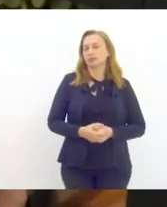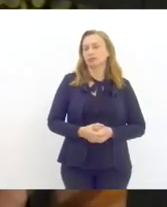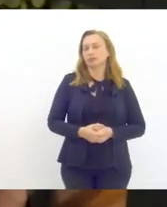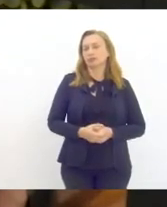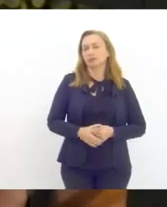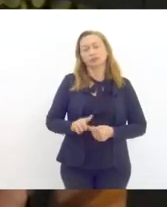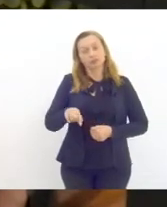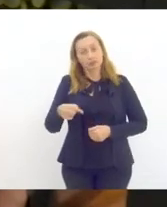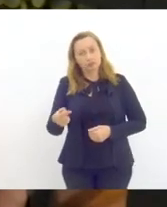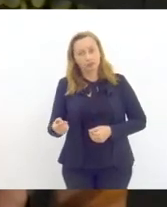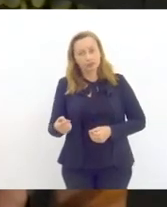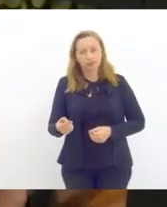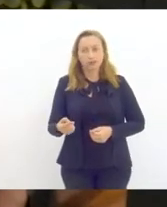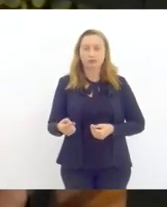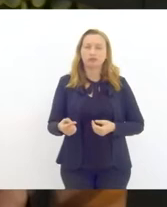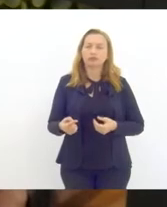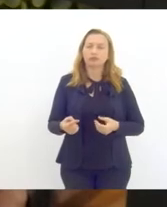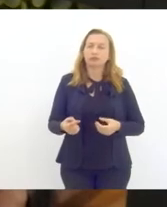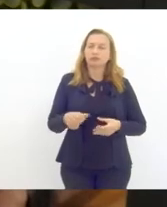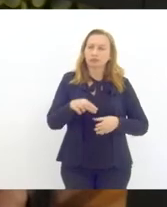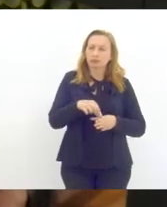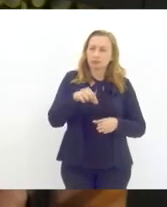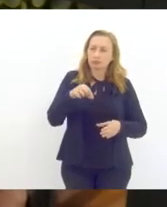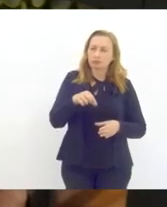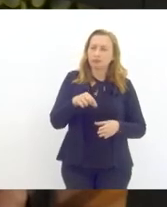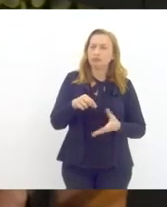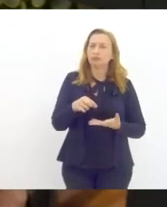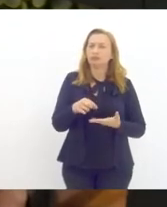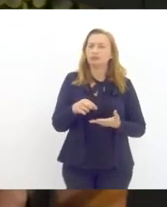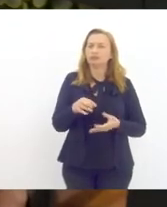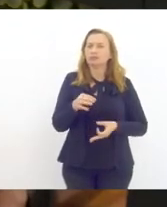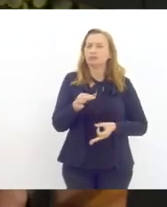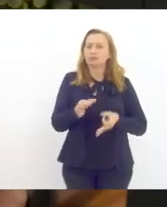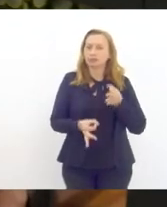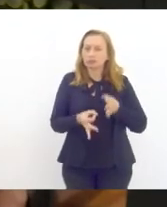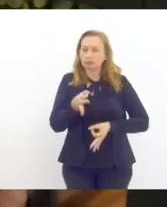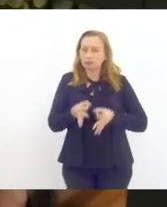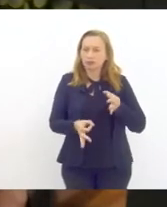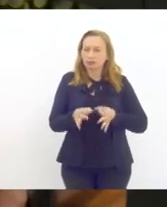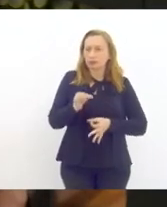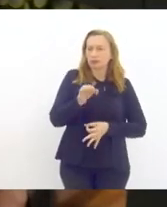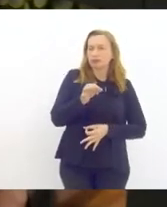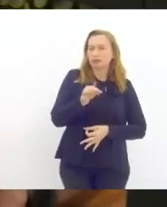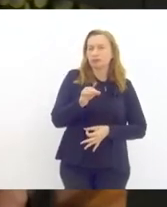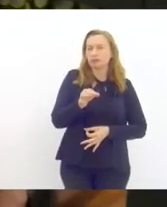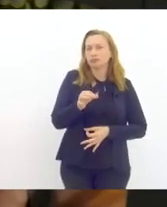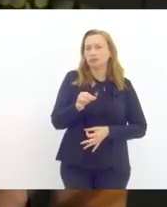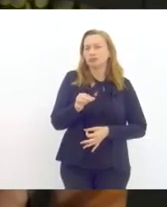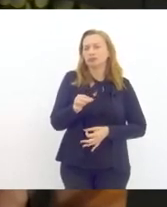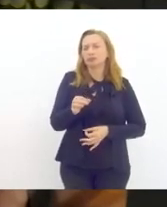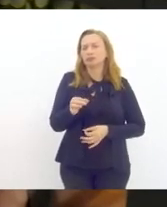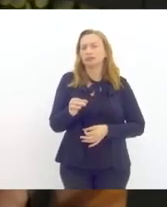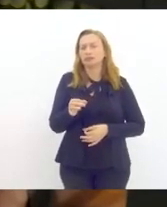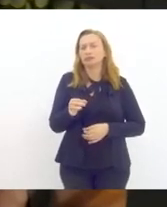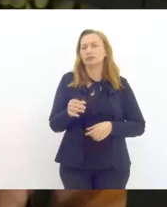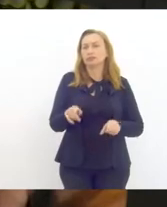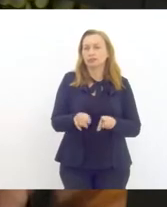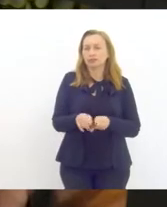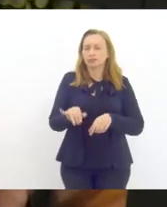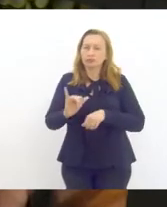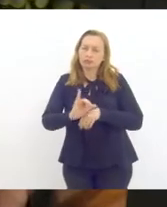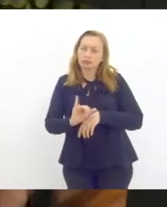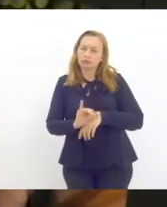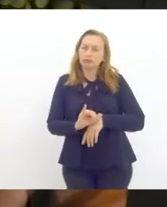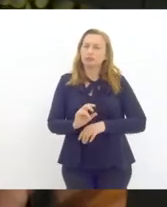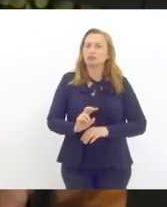a decisão judicial a respeito do IPM, especialmente da capital, seja a